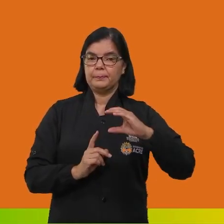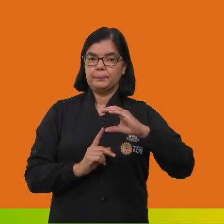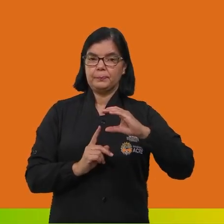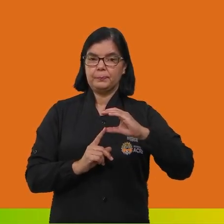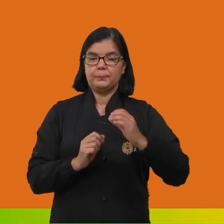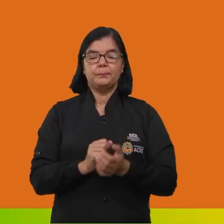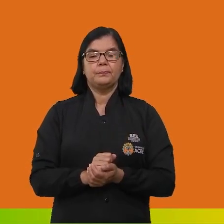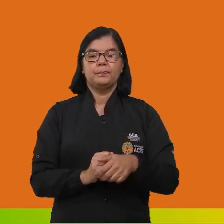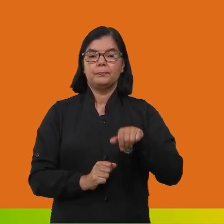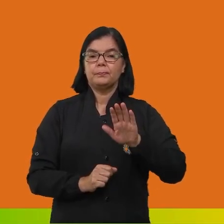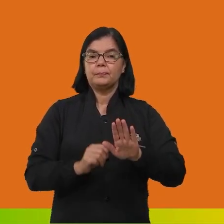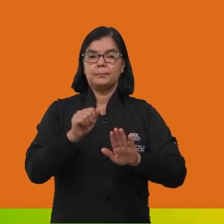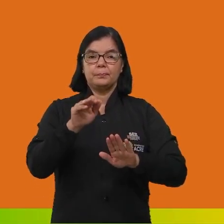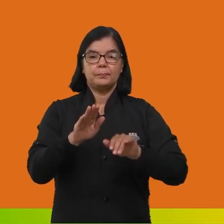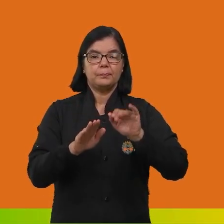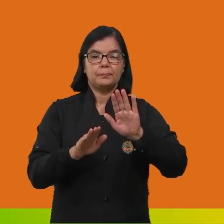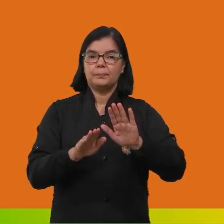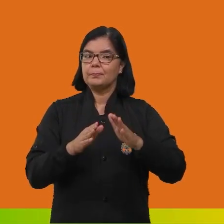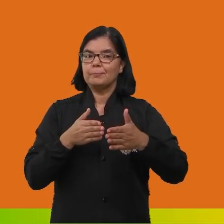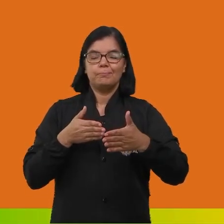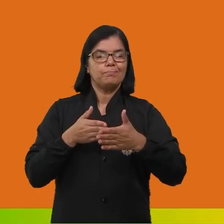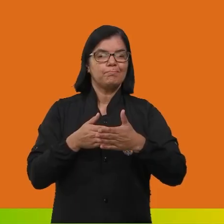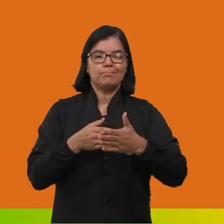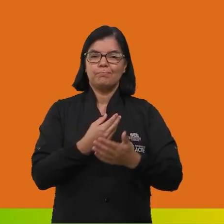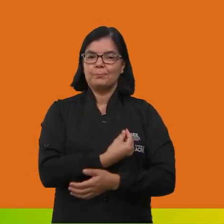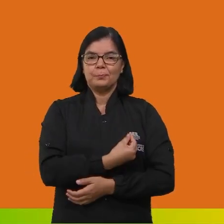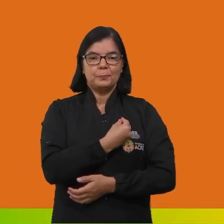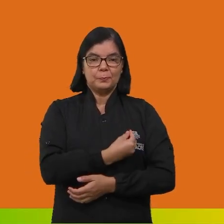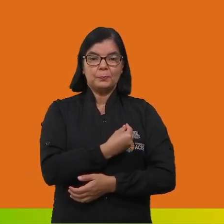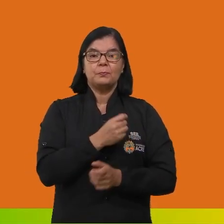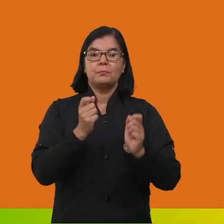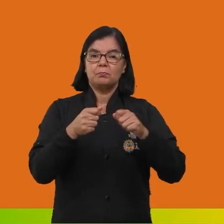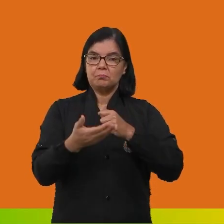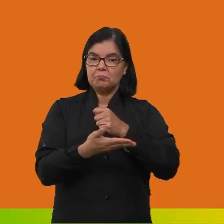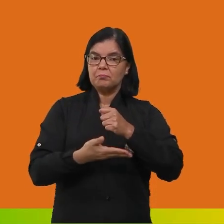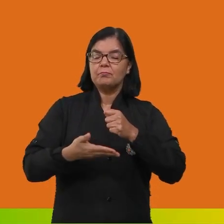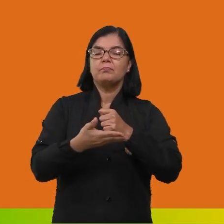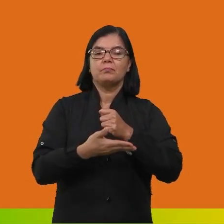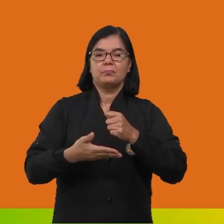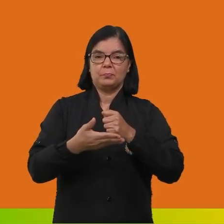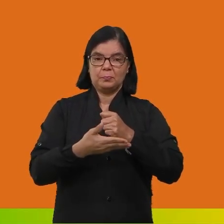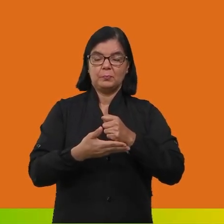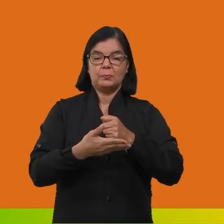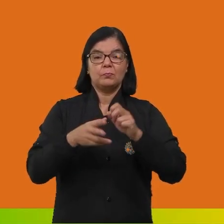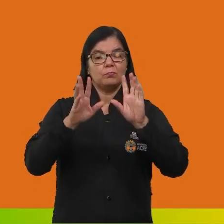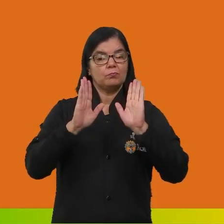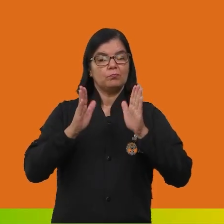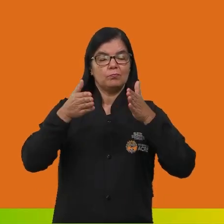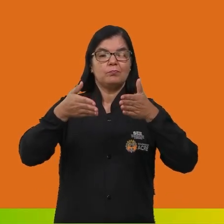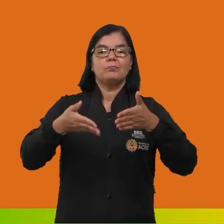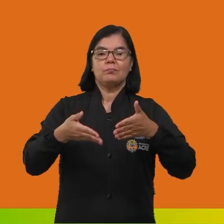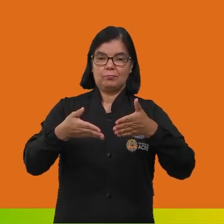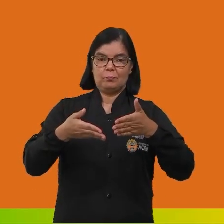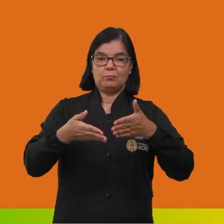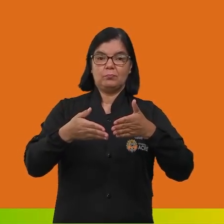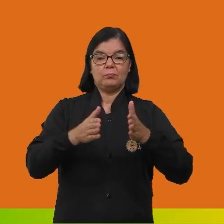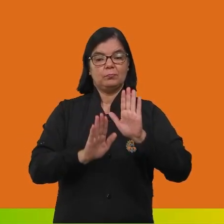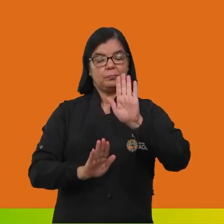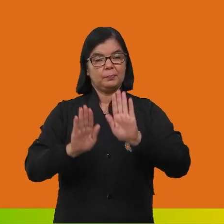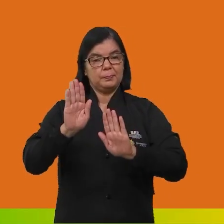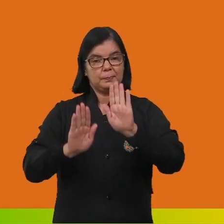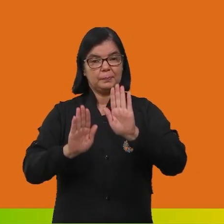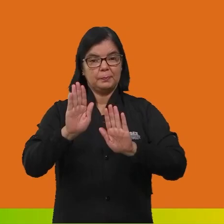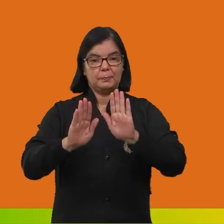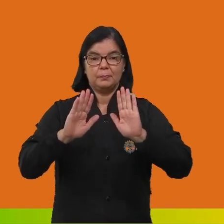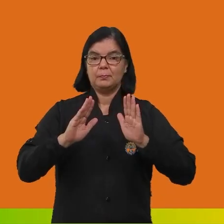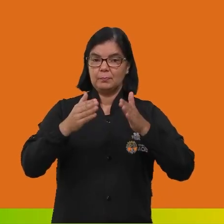Letra C. A mímica não se limita à realidade e pode ser baseada em um tema central, enquanto a